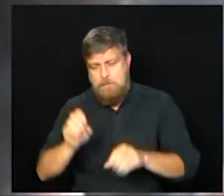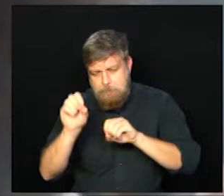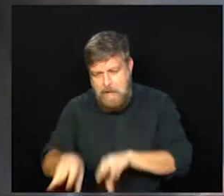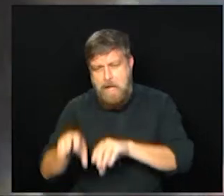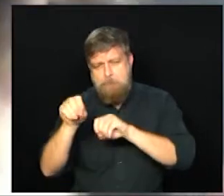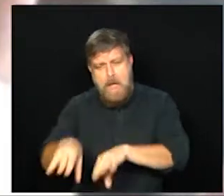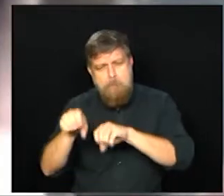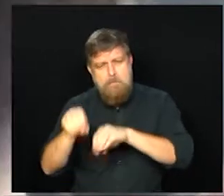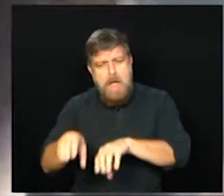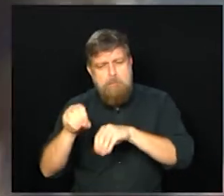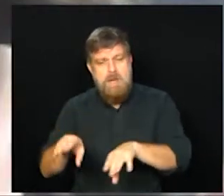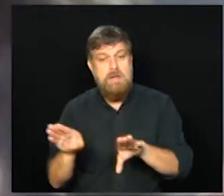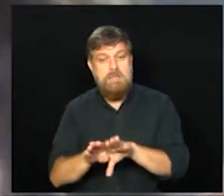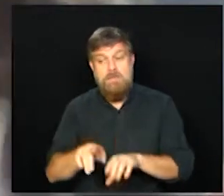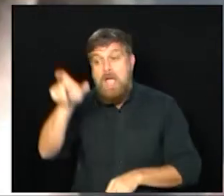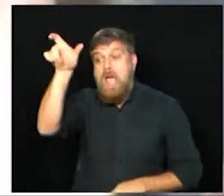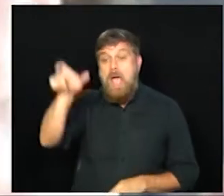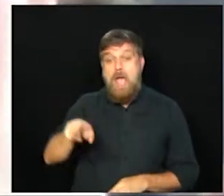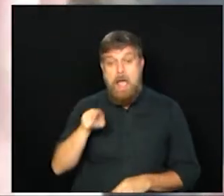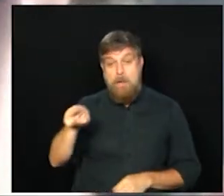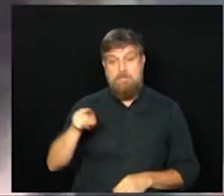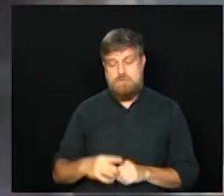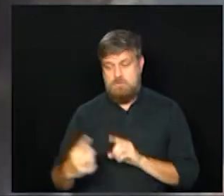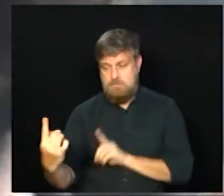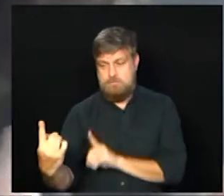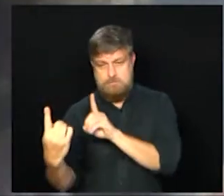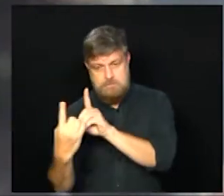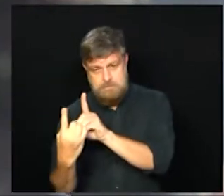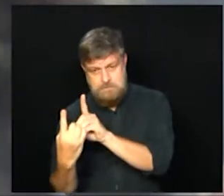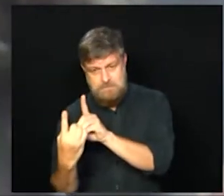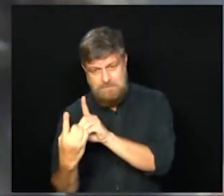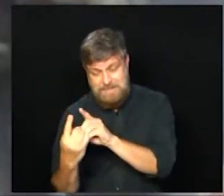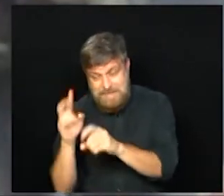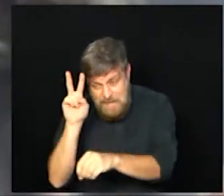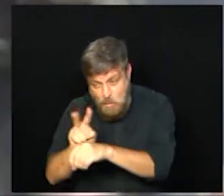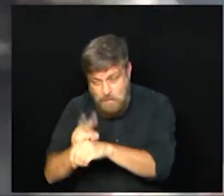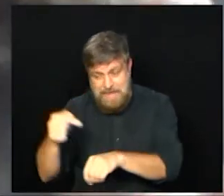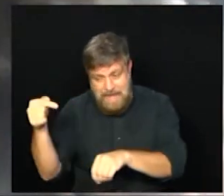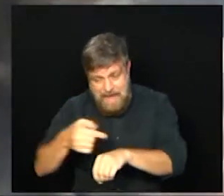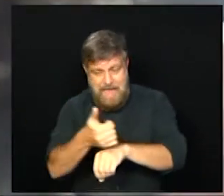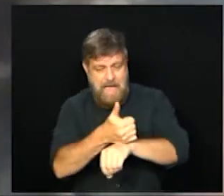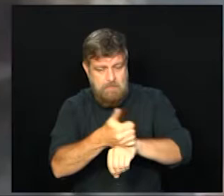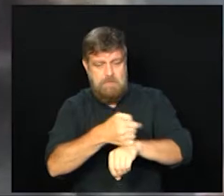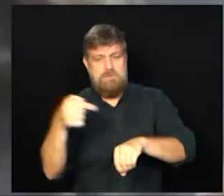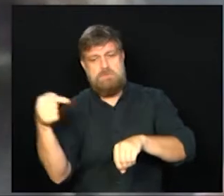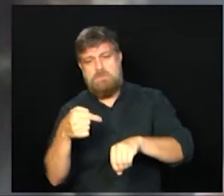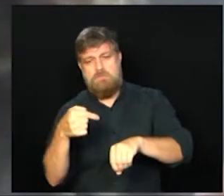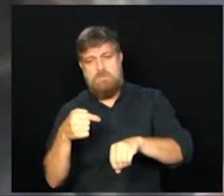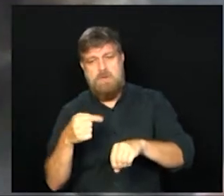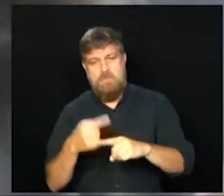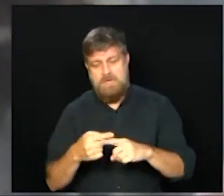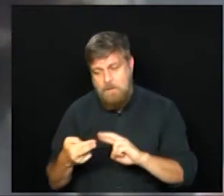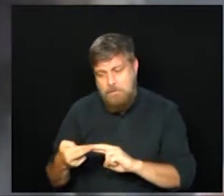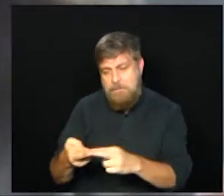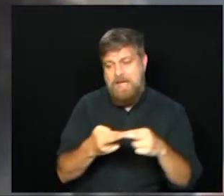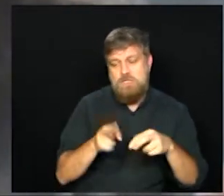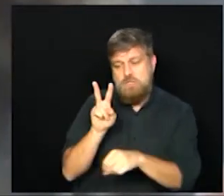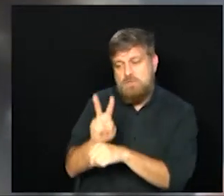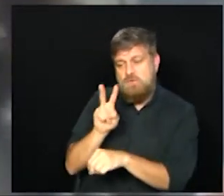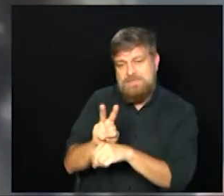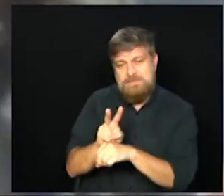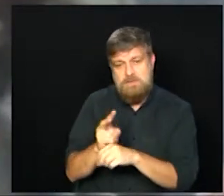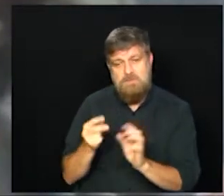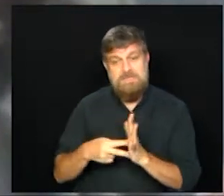precisamos investir em quem é que faz o cuidado, né? Porque a gente está falando de uma rede de proteção, mas uma rede de